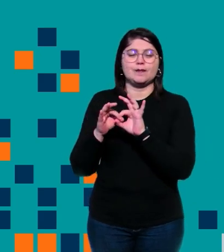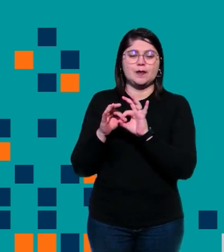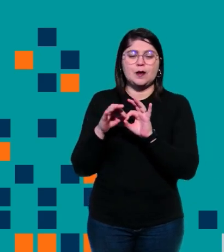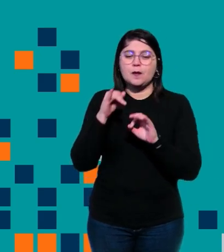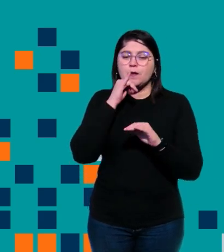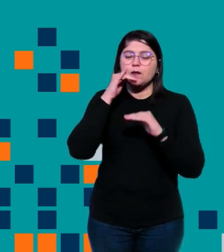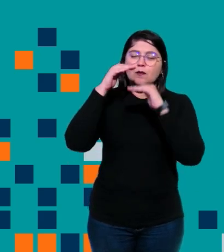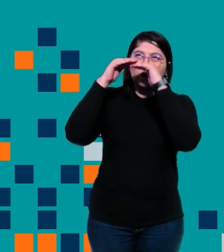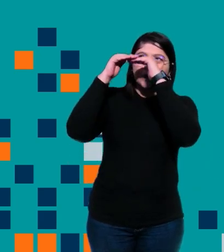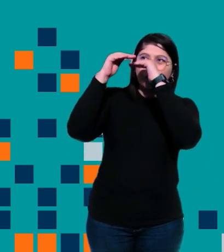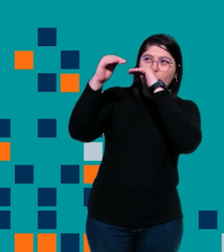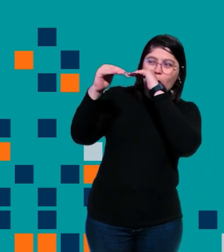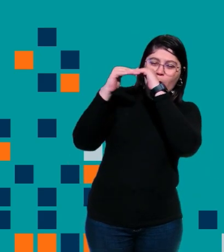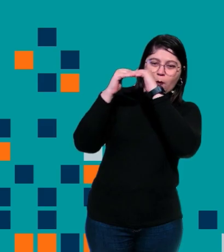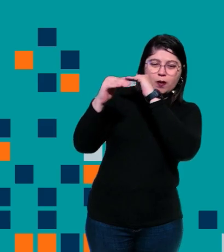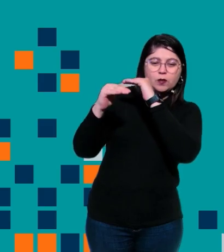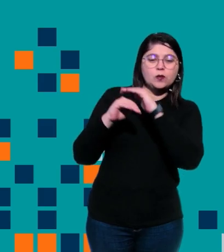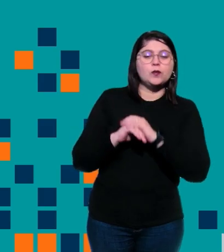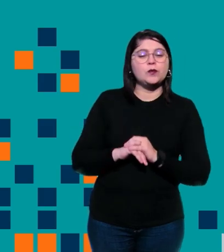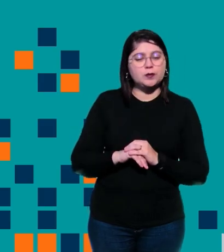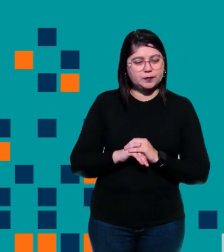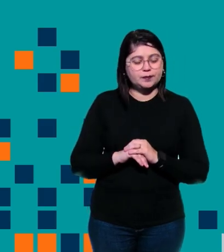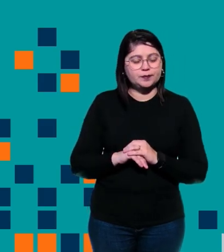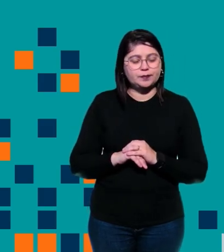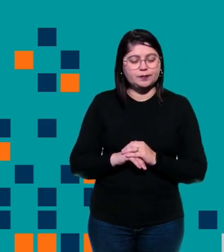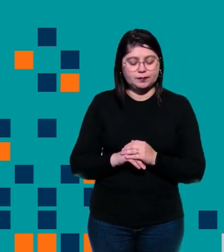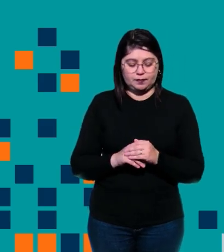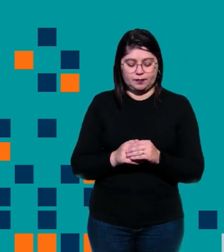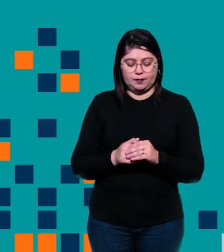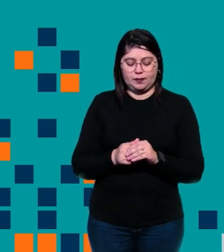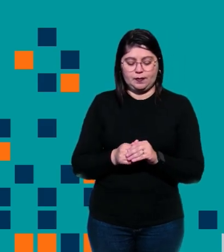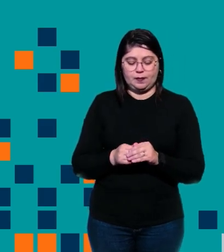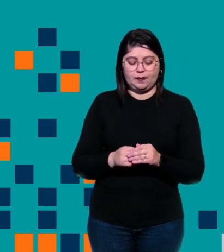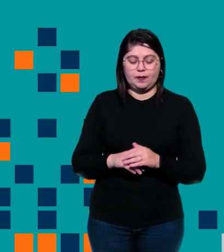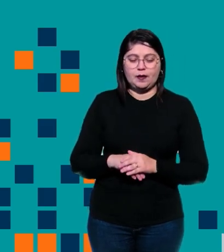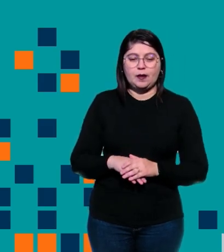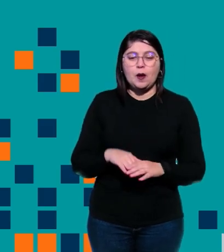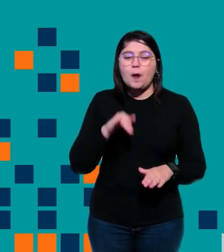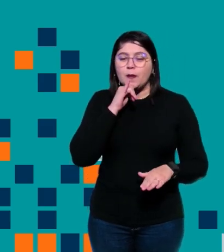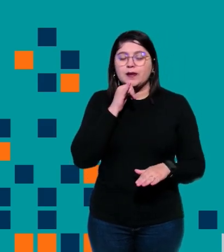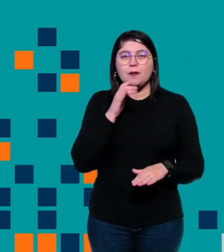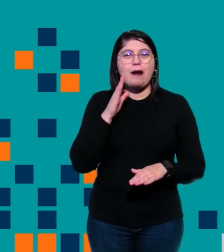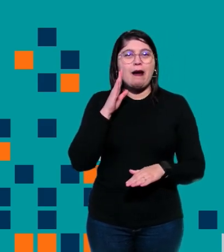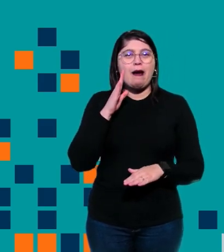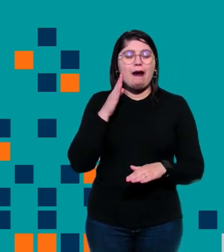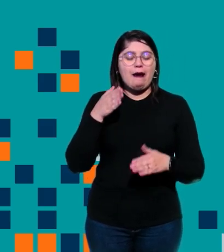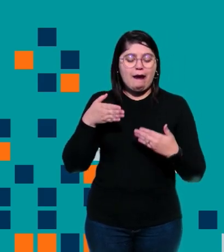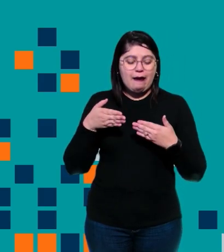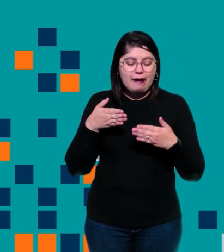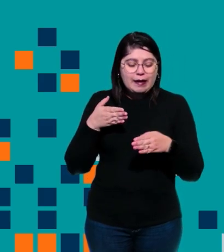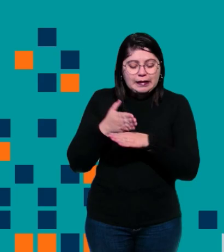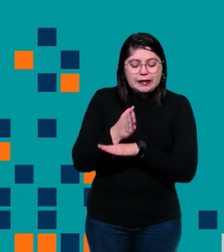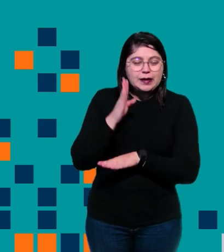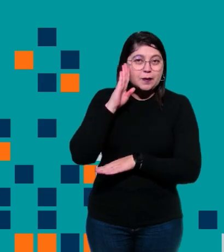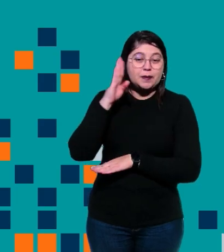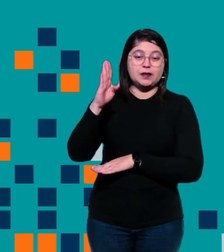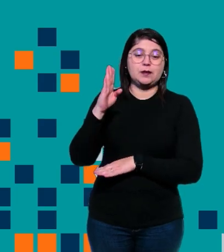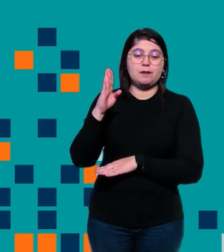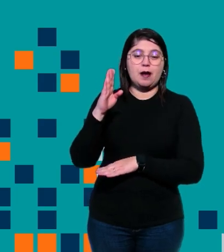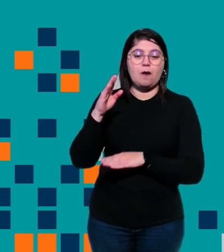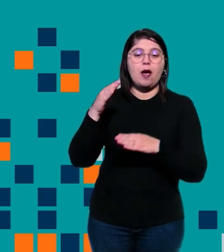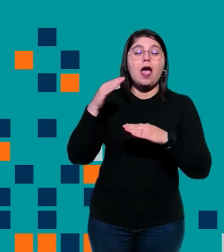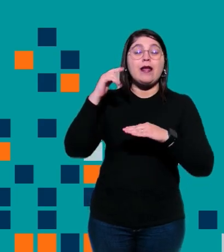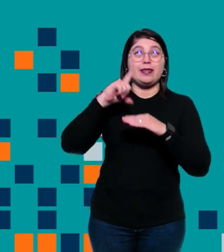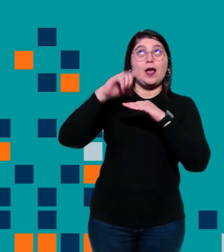um pouco como a ideia dos pavilhões, mas tem essa grande... E que induz a entrada principal, né, dos blocos. Ela é coberta, mas